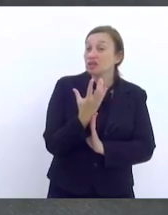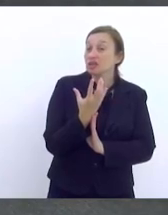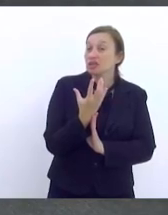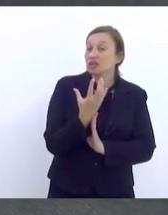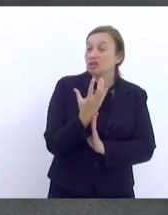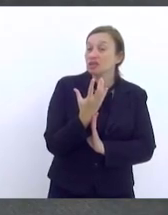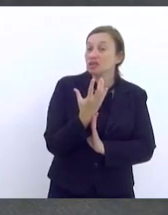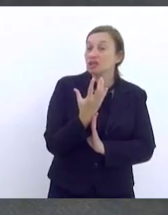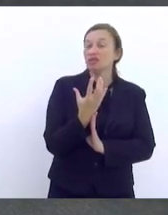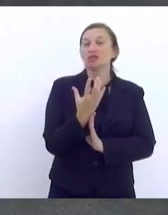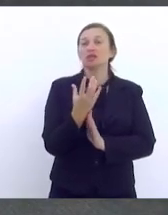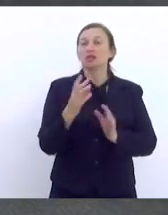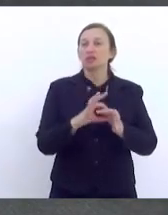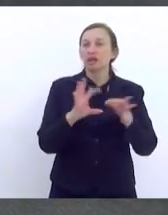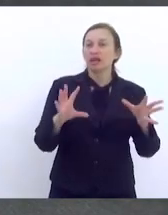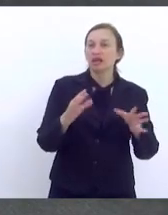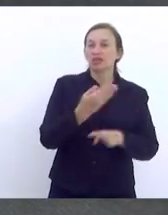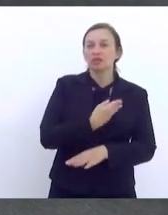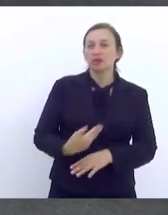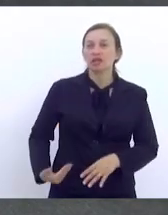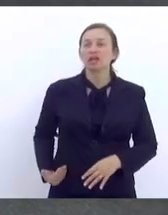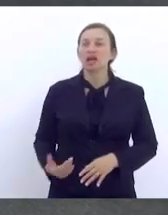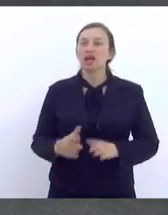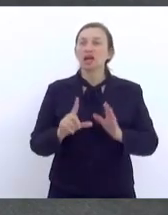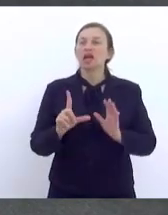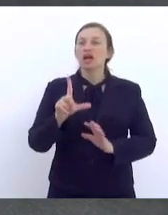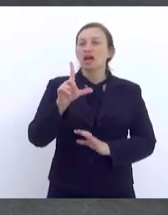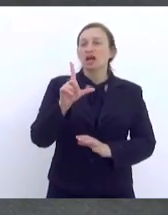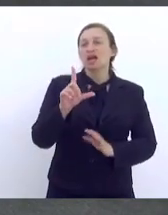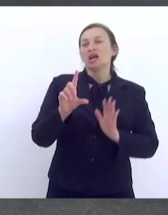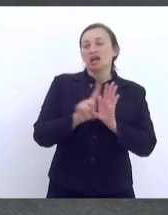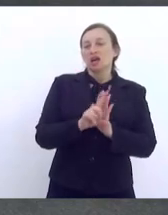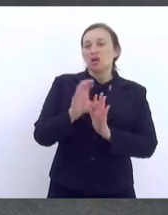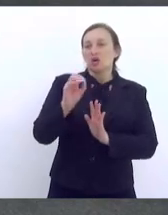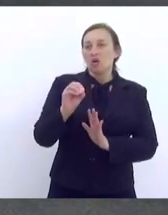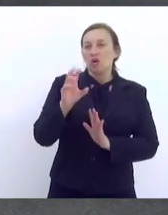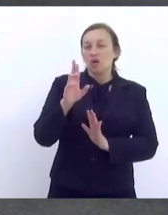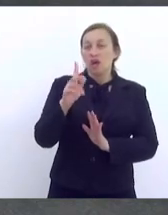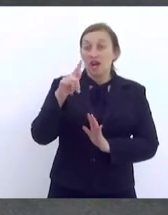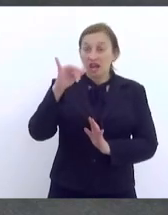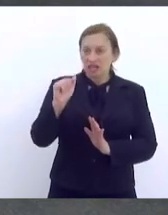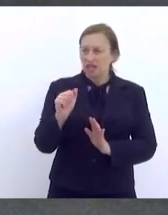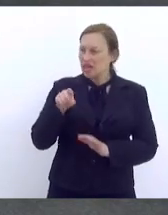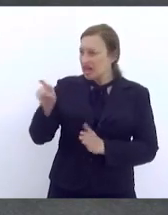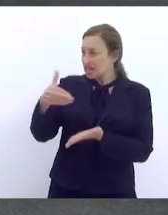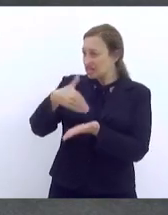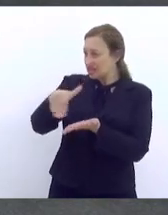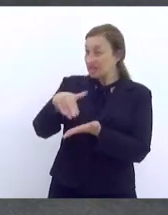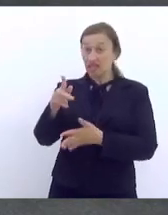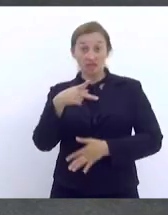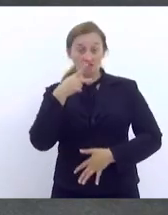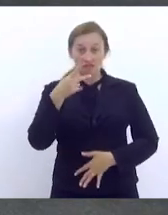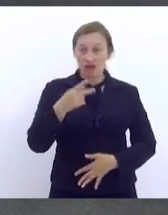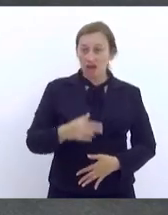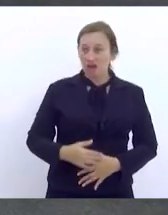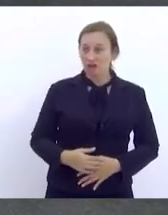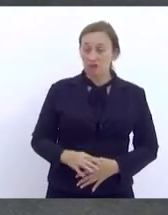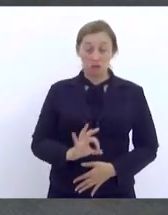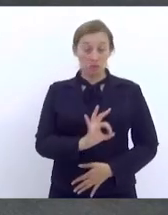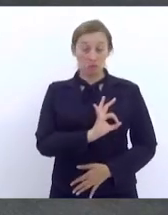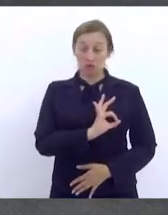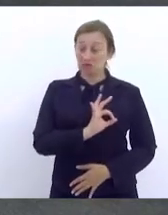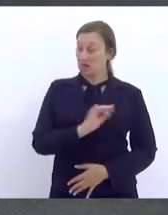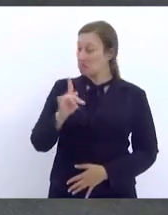Vanguarda sancionada pelo Governador a lei orgânica da polícia penal e essa secretária que se diz uma policial